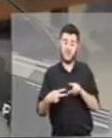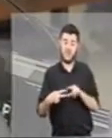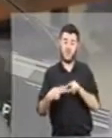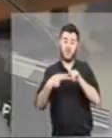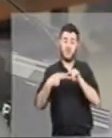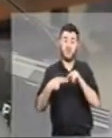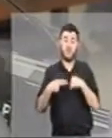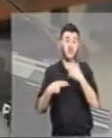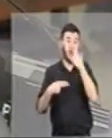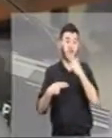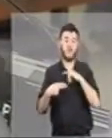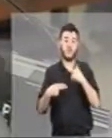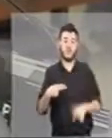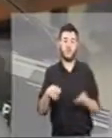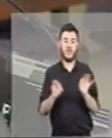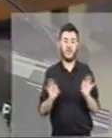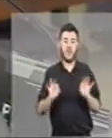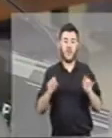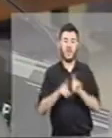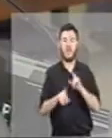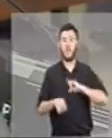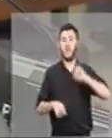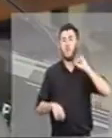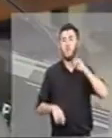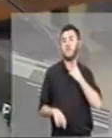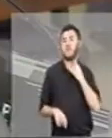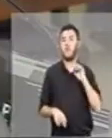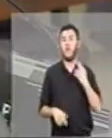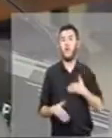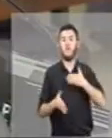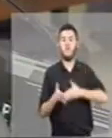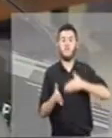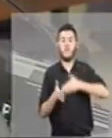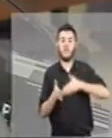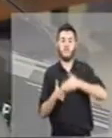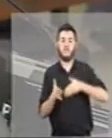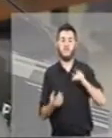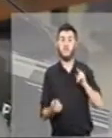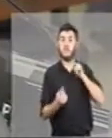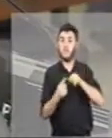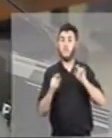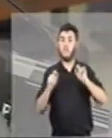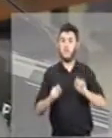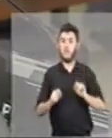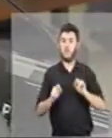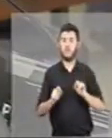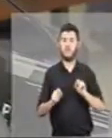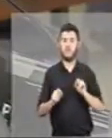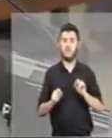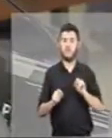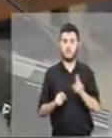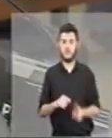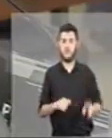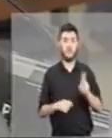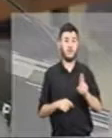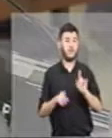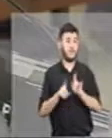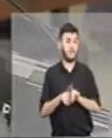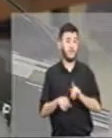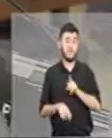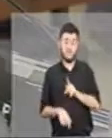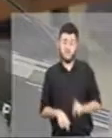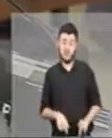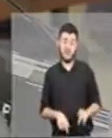nenhum impeditivo para que sejam utilizadas. Portanto, presidente, essas são